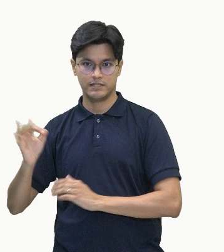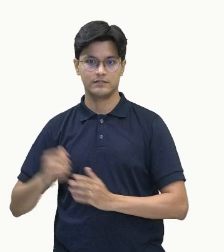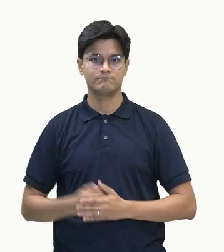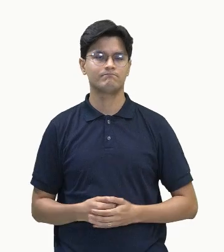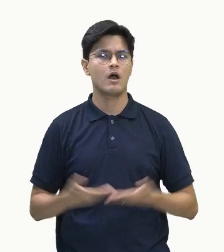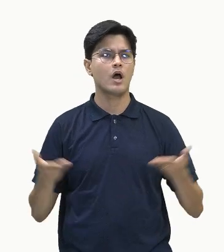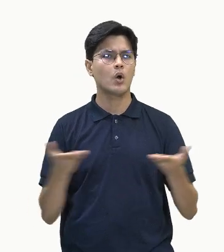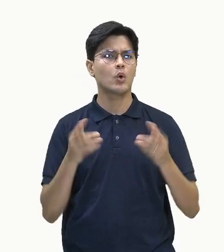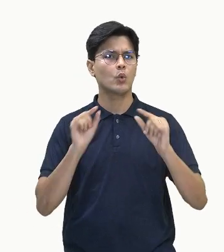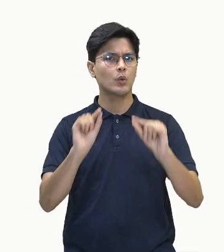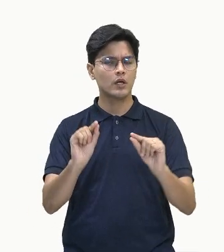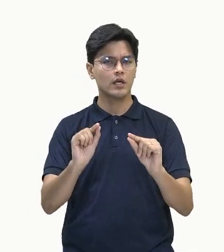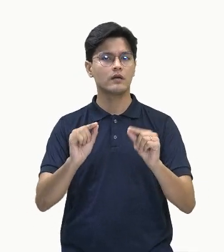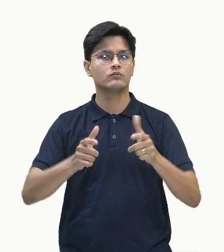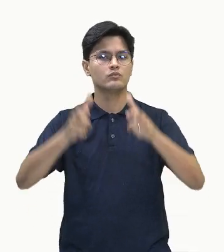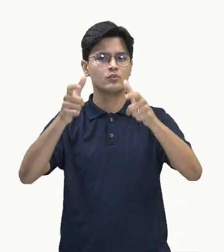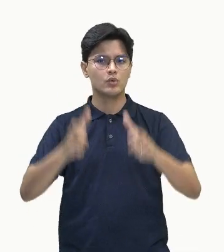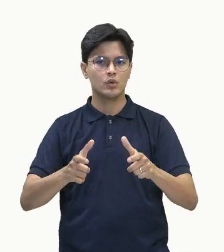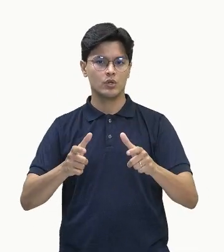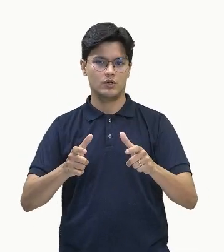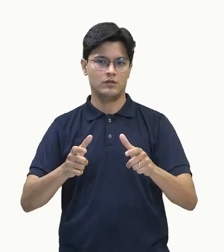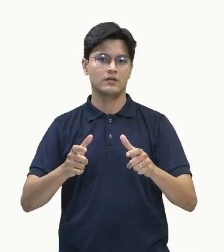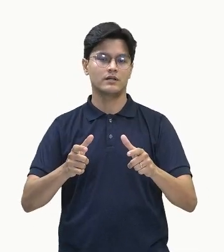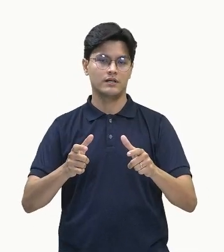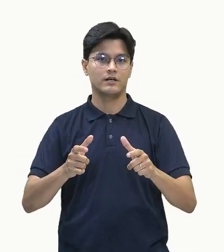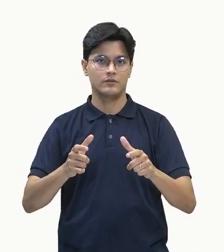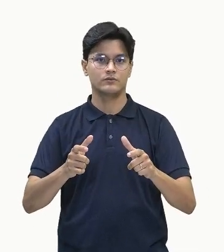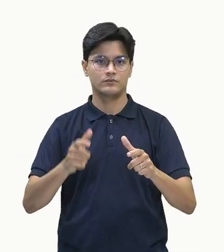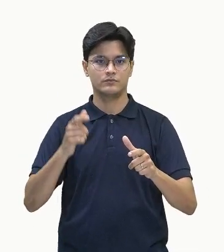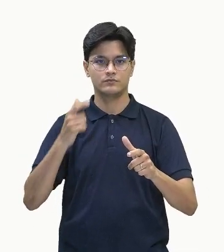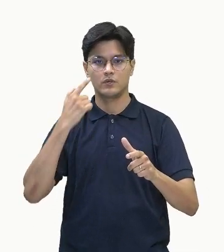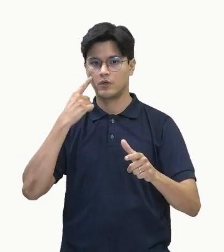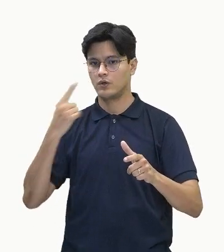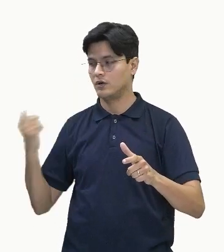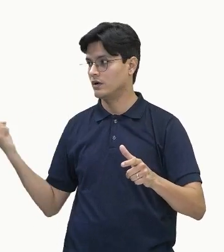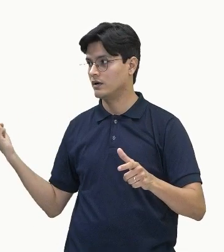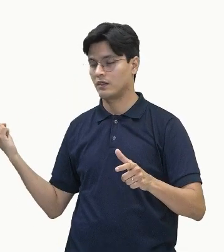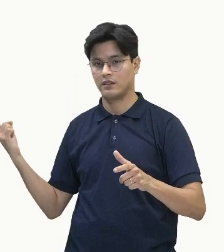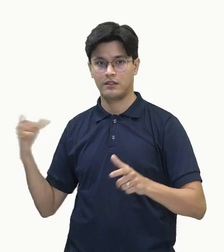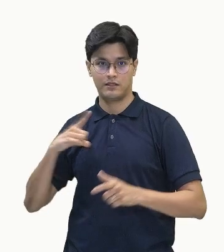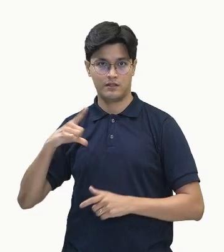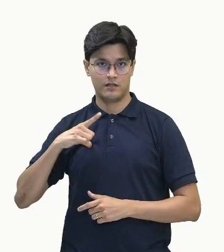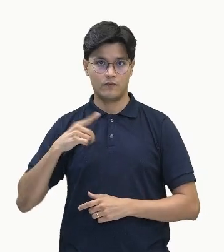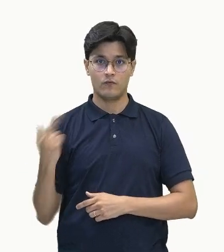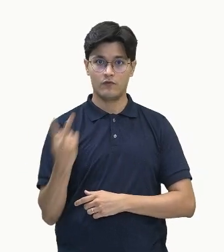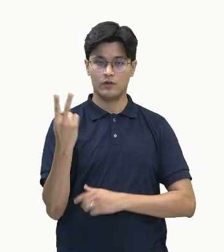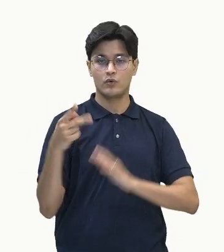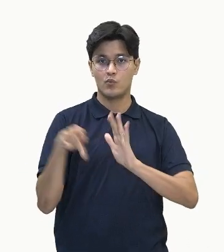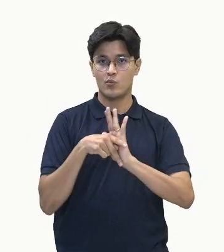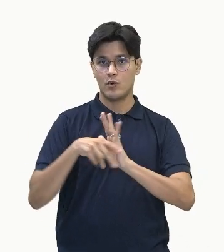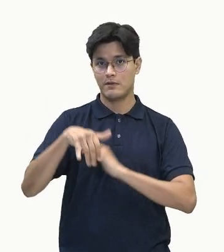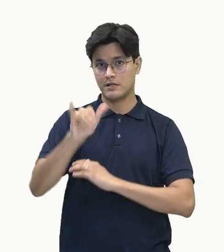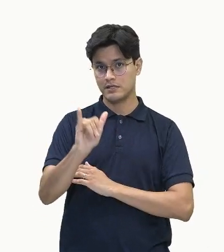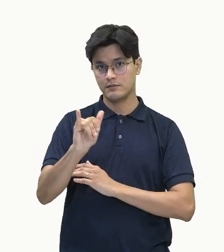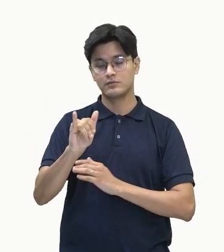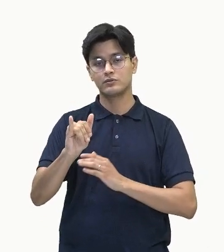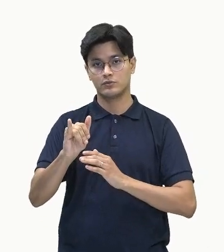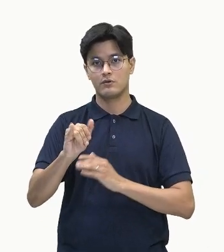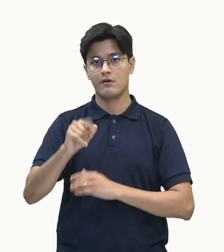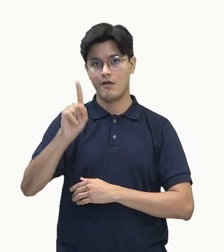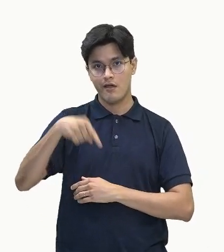y. Ora, como o valor de y é 1 negativo, então, obrigatoriamente, nós temos